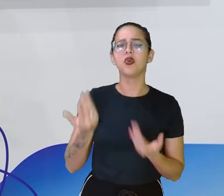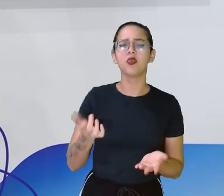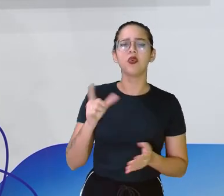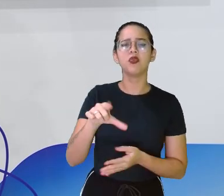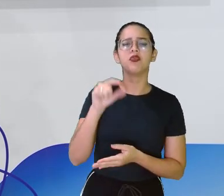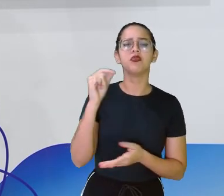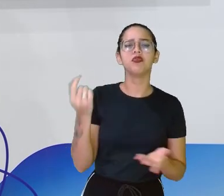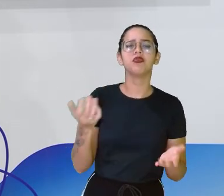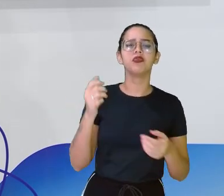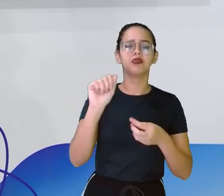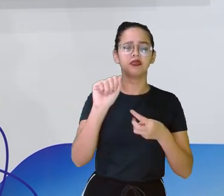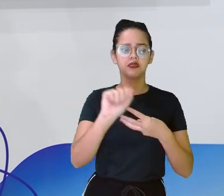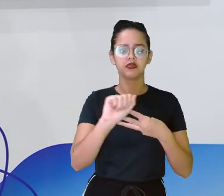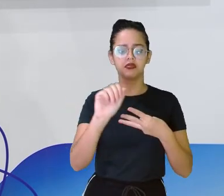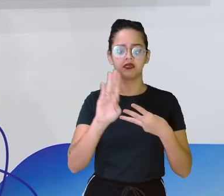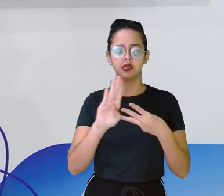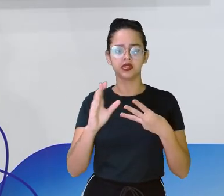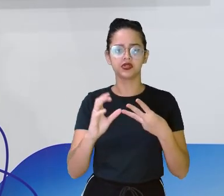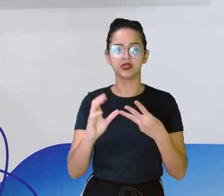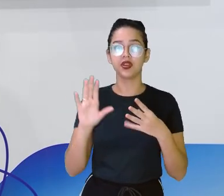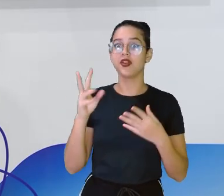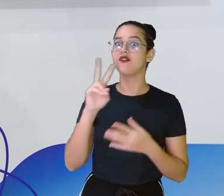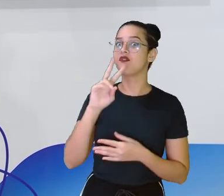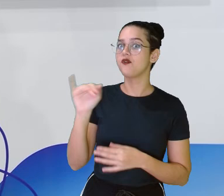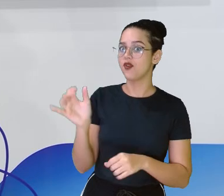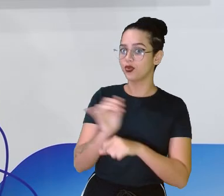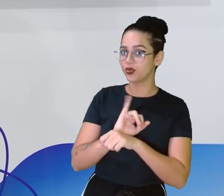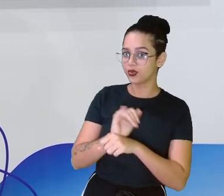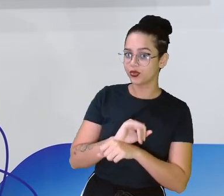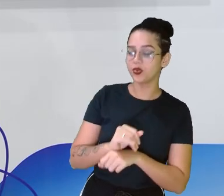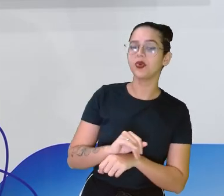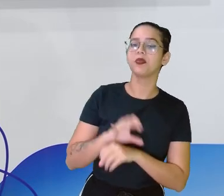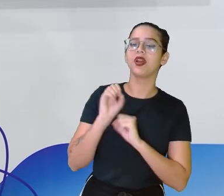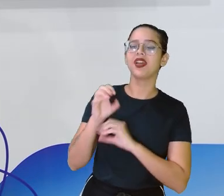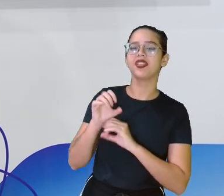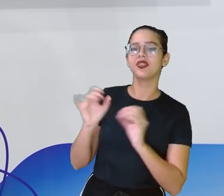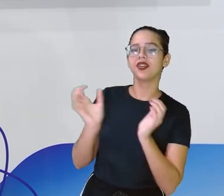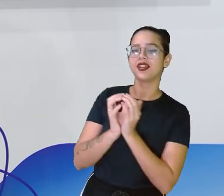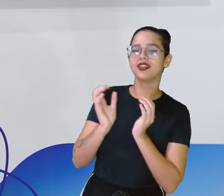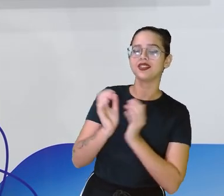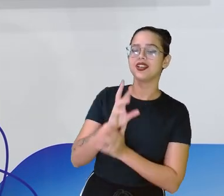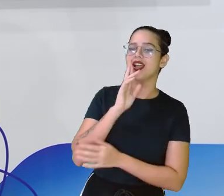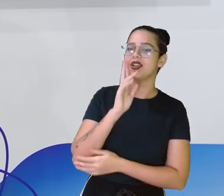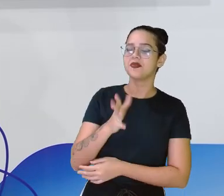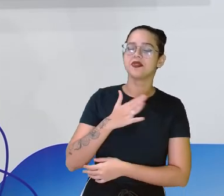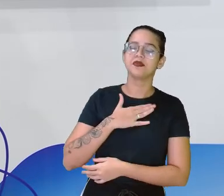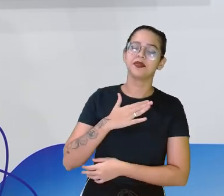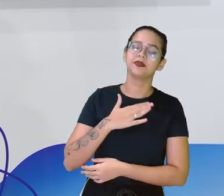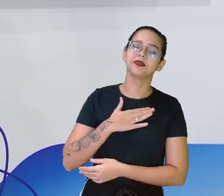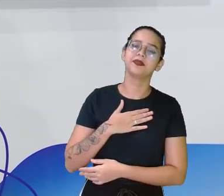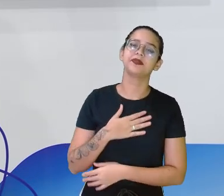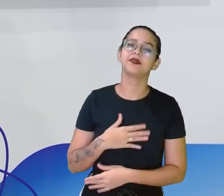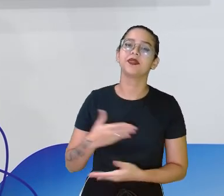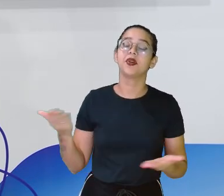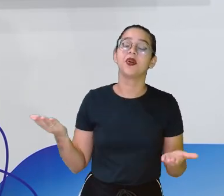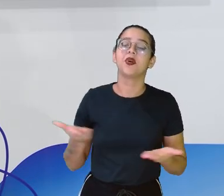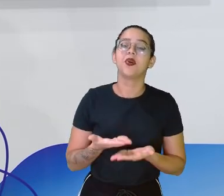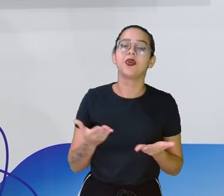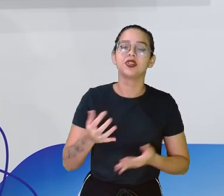a resposta? Vai lá no YouTube, vai lá no canal Educa Recife e responde para mim. Por